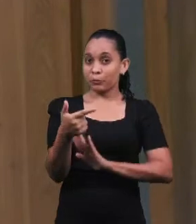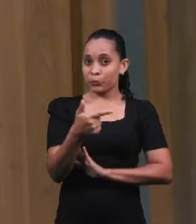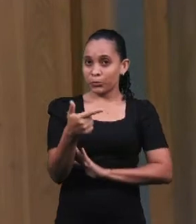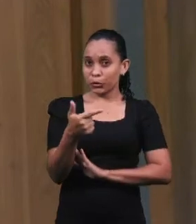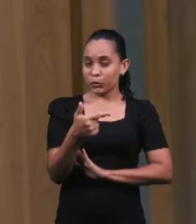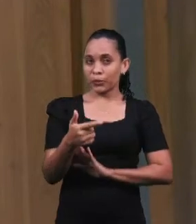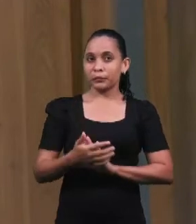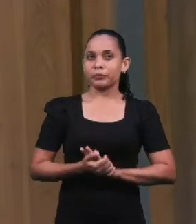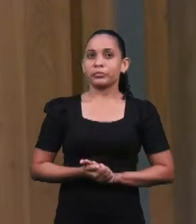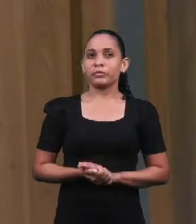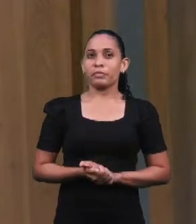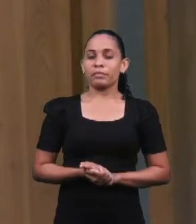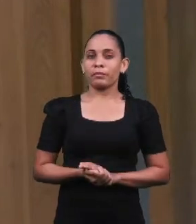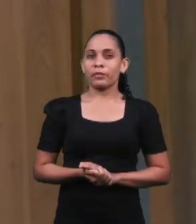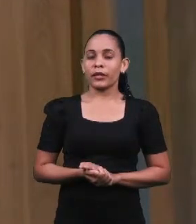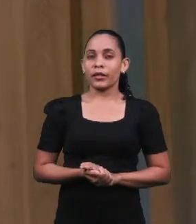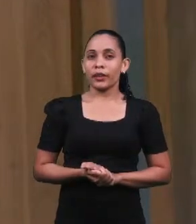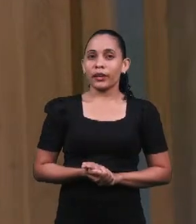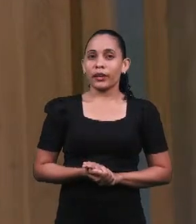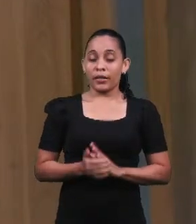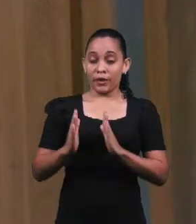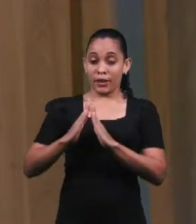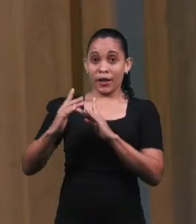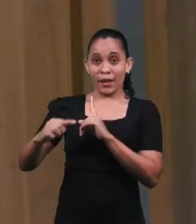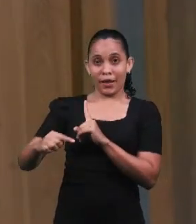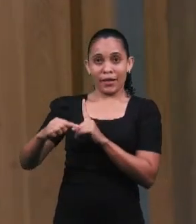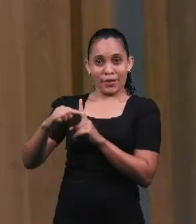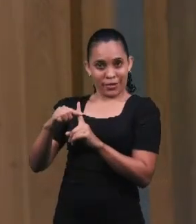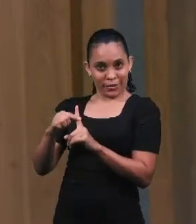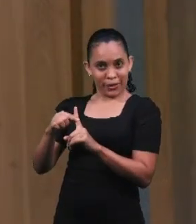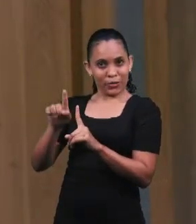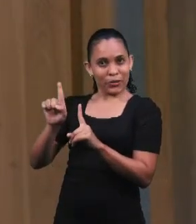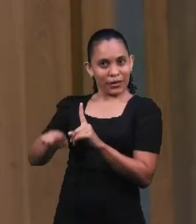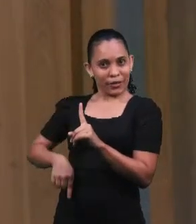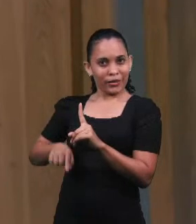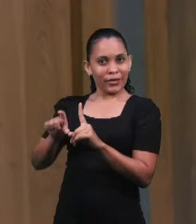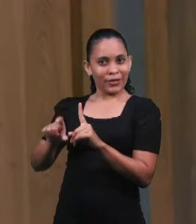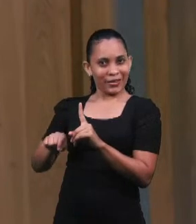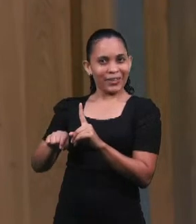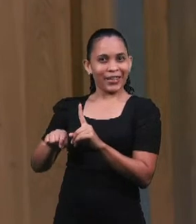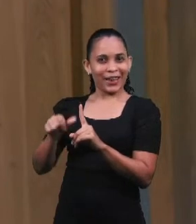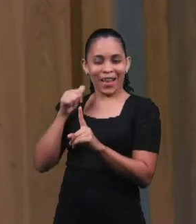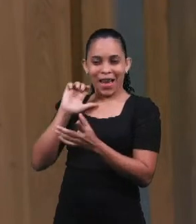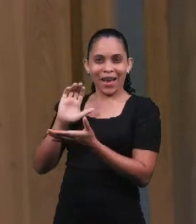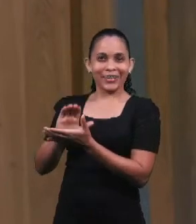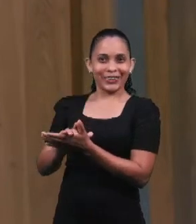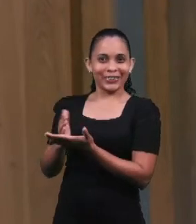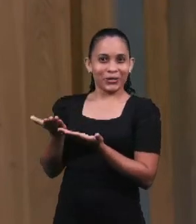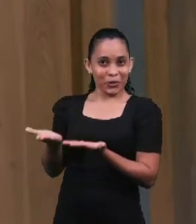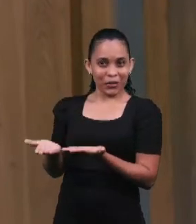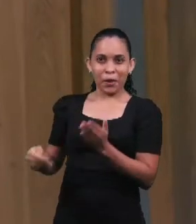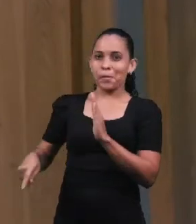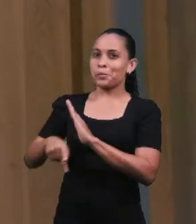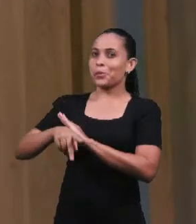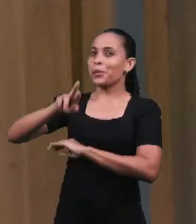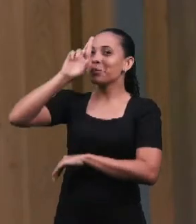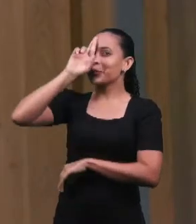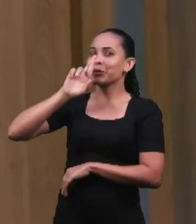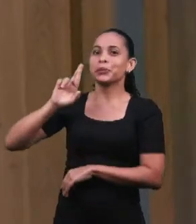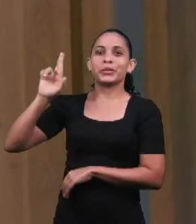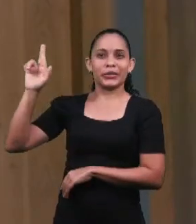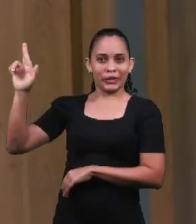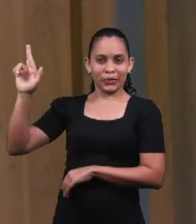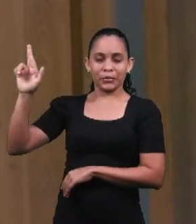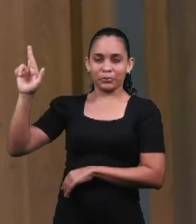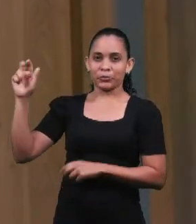palavra esposa, né, está relacionado à igreja já comprometida com o Senhor, que pertence ao Senhor Jesus. Louvado